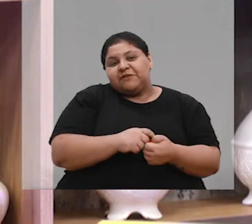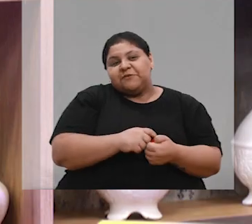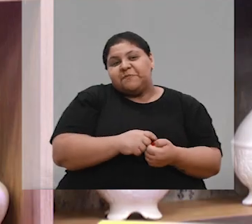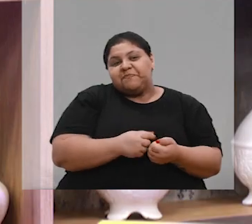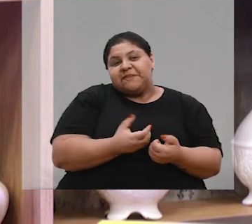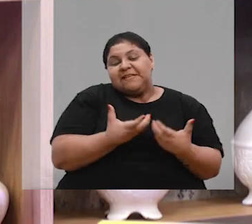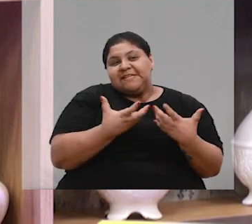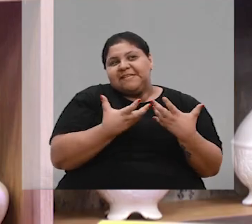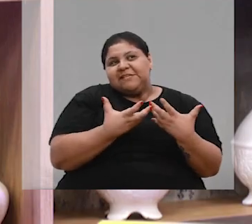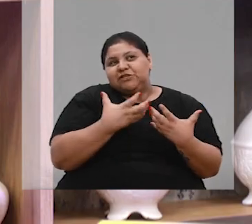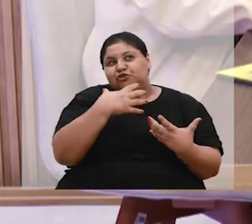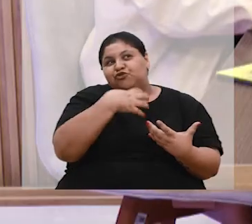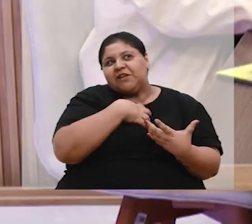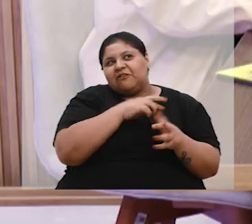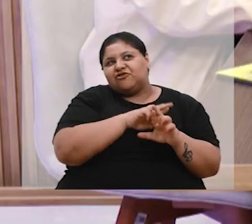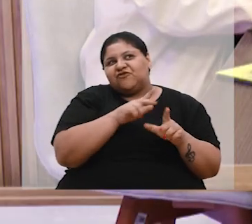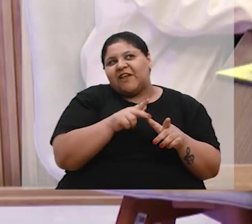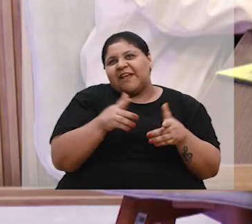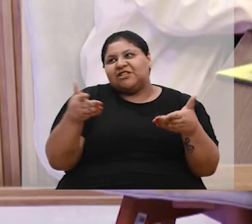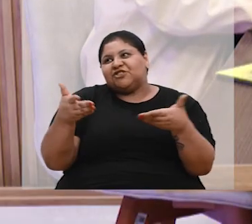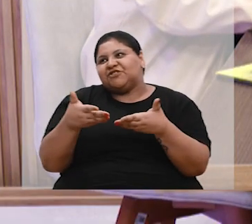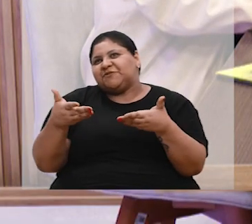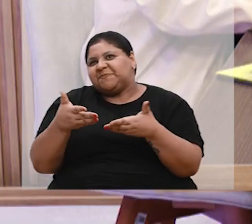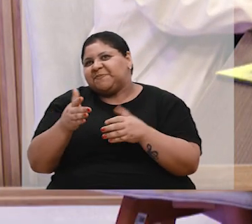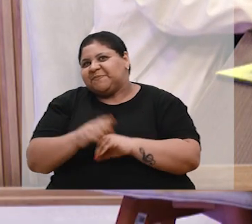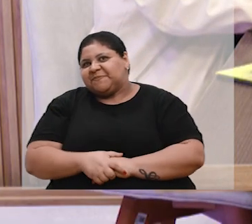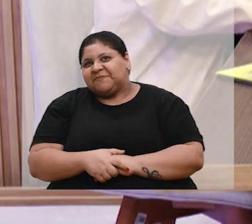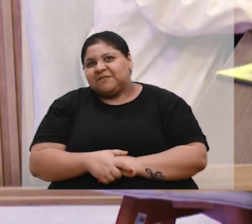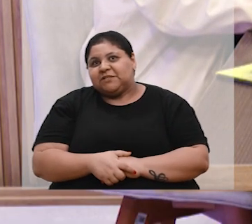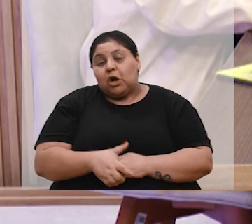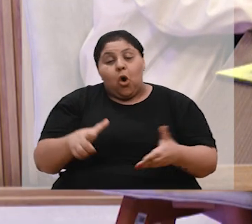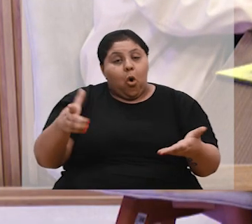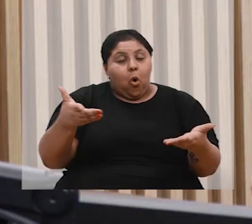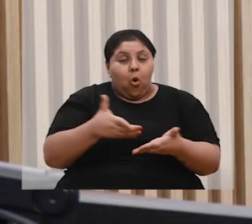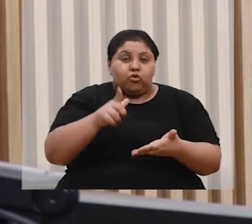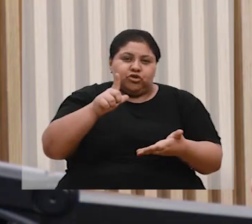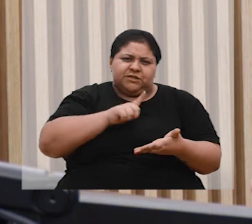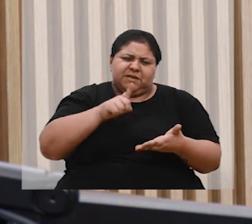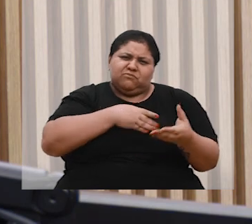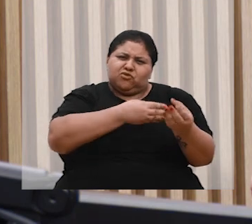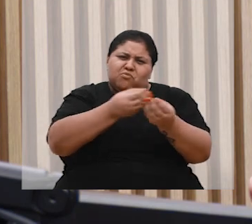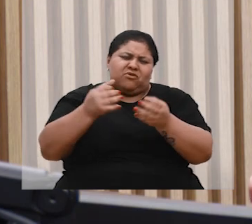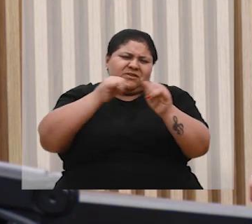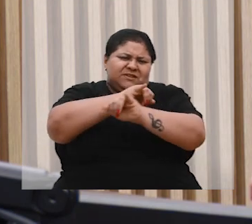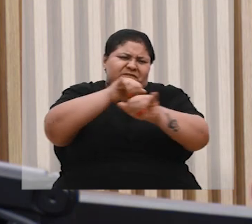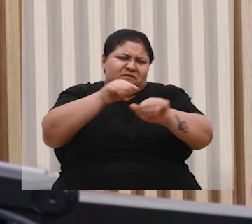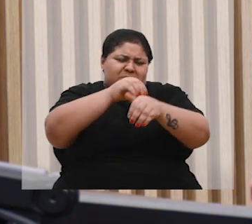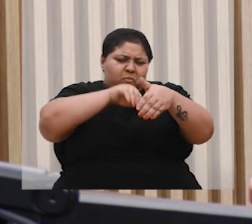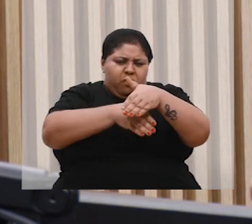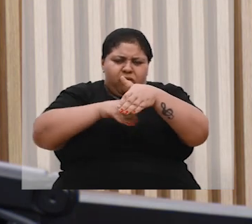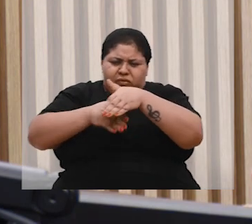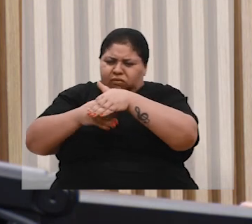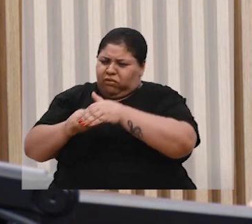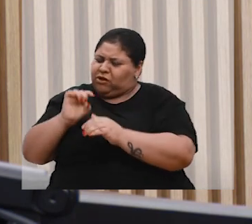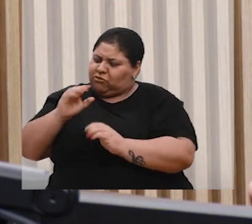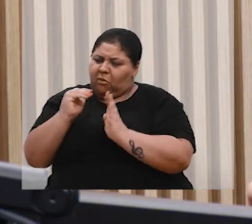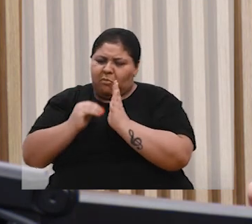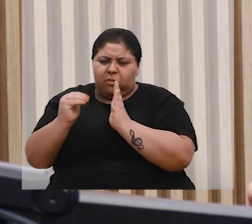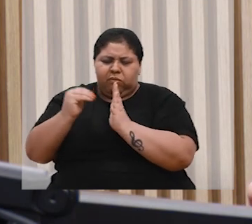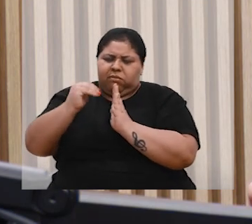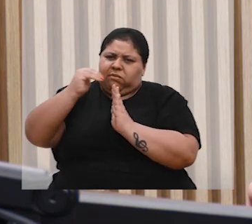dessa forma. A gente já tem mais de 20 terabytes de dados na nossa coleção. E